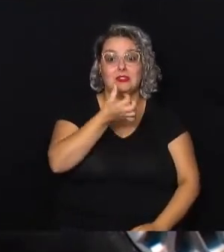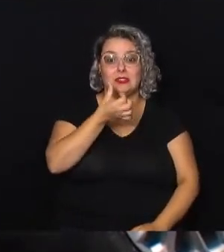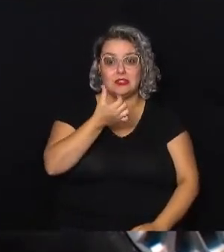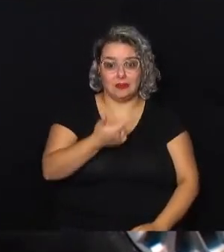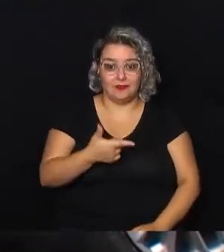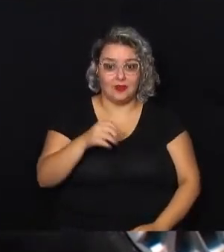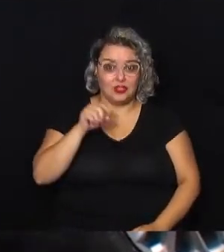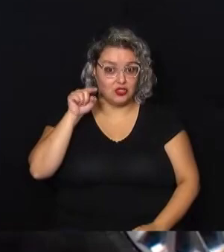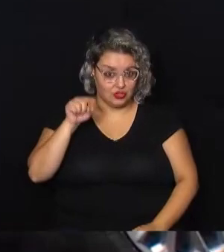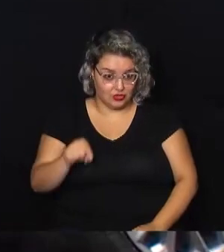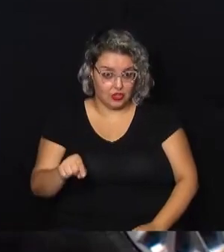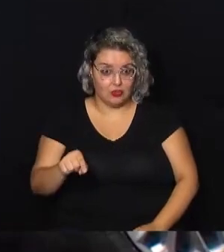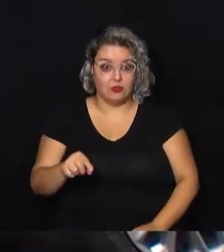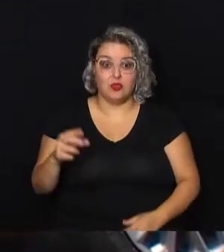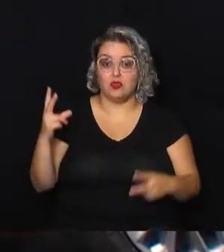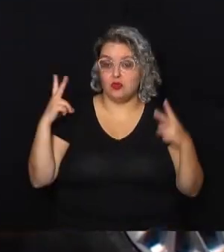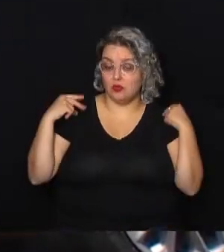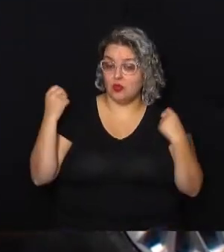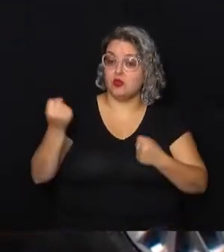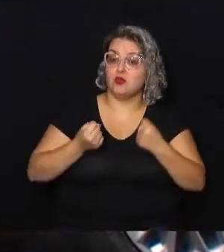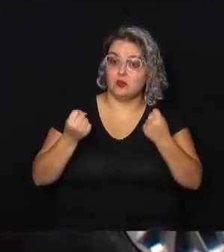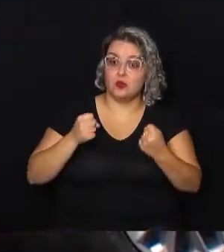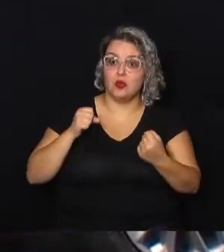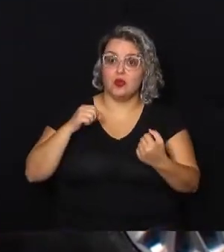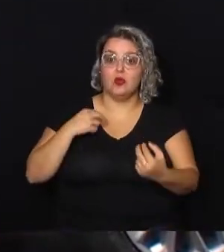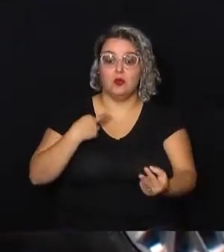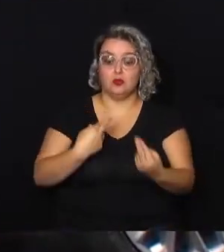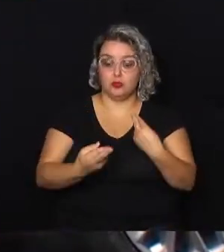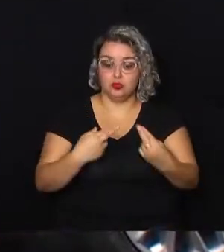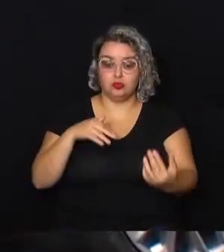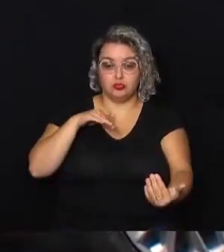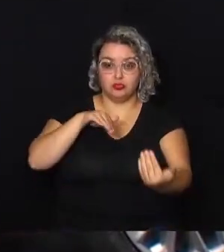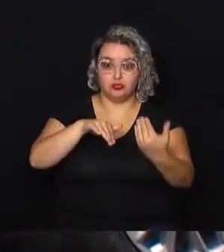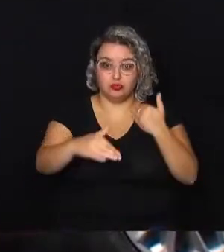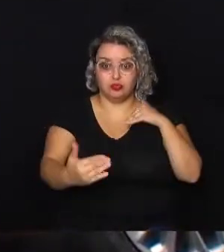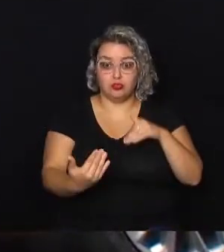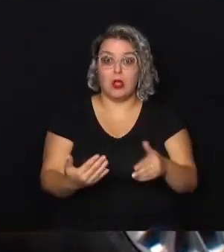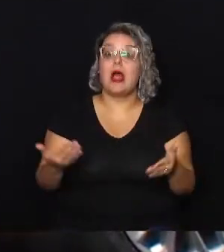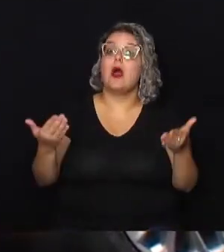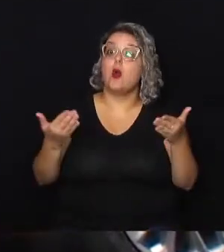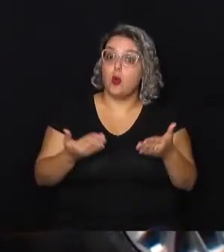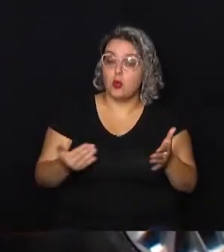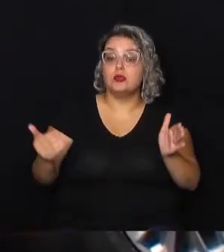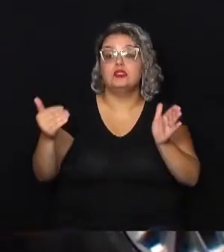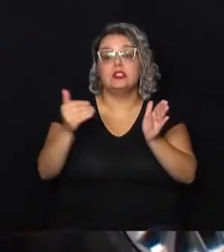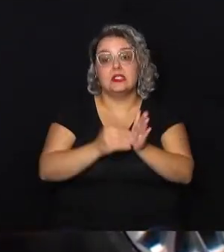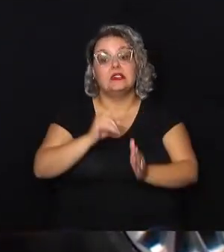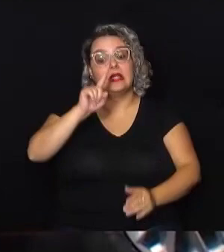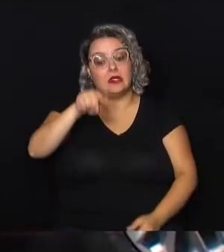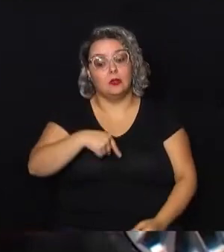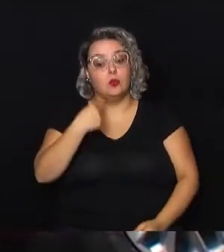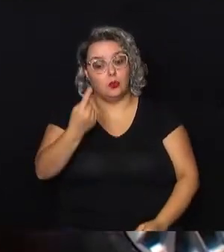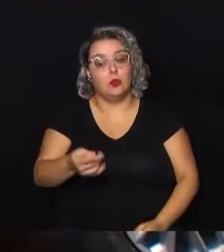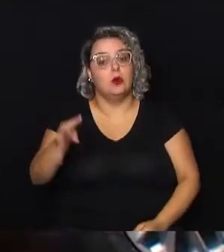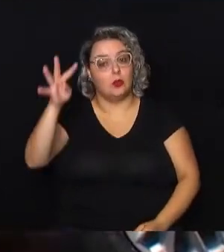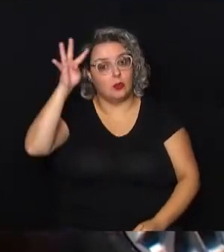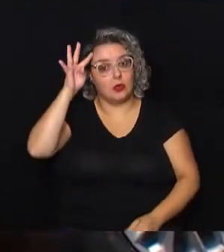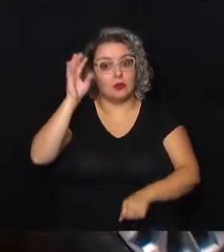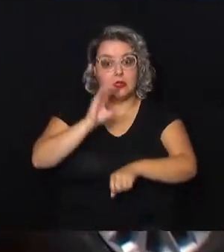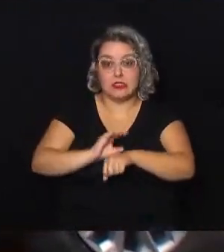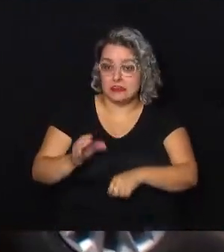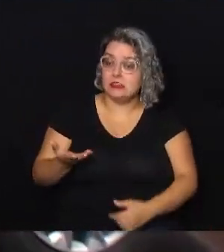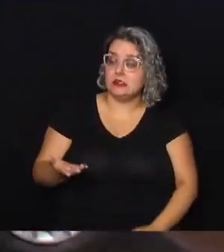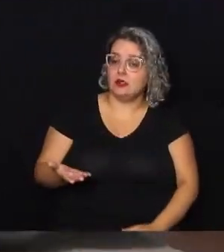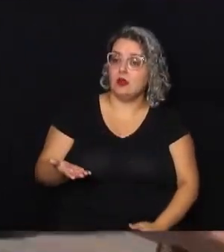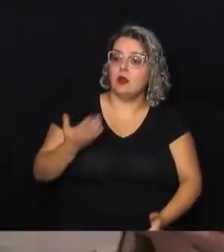620 mil motoristas deverão passar aqui pela rodovia desde hoje até a próxima quarta-feira de cinzas. Estou aqui